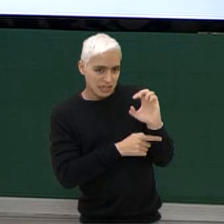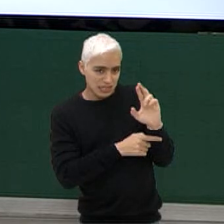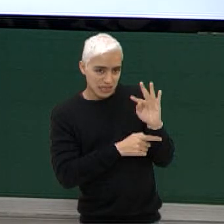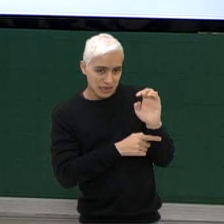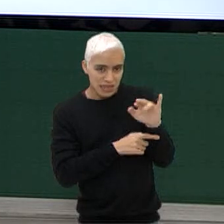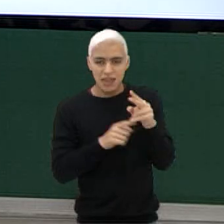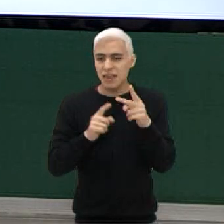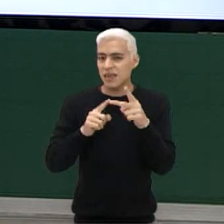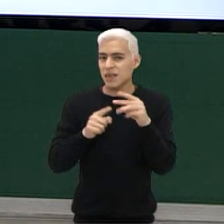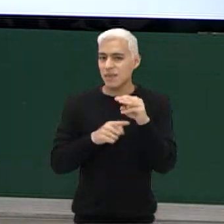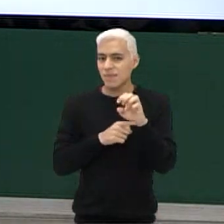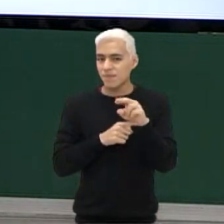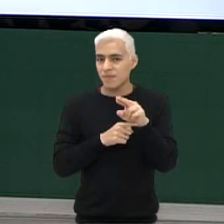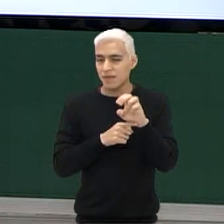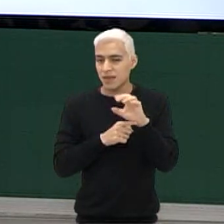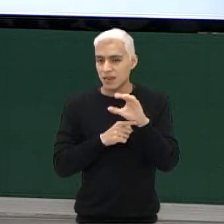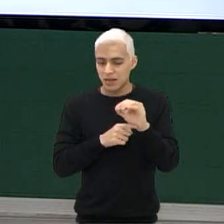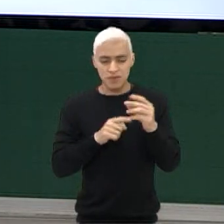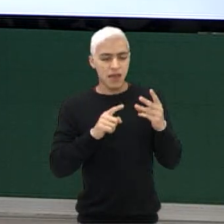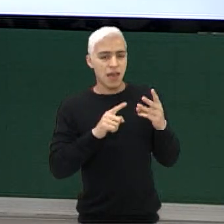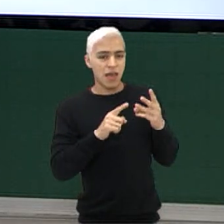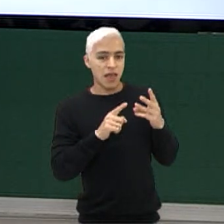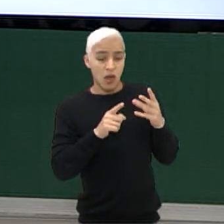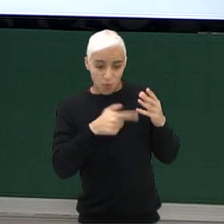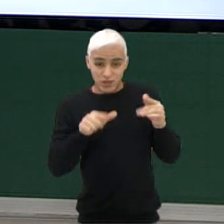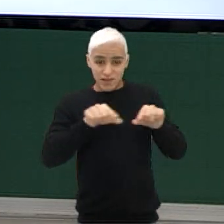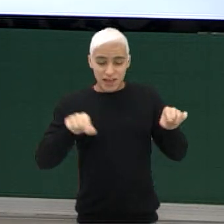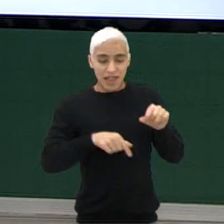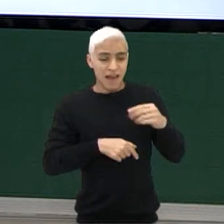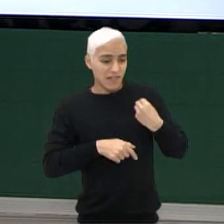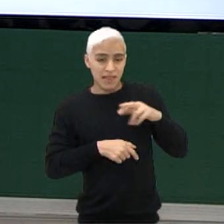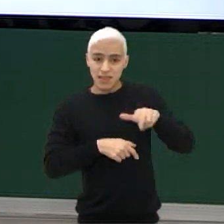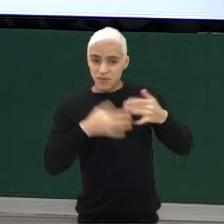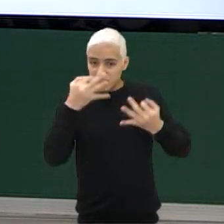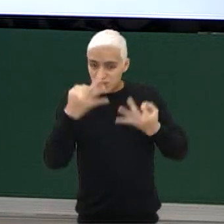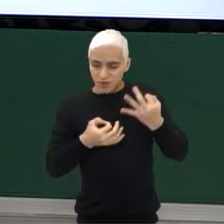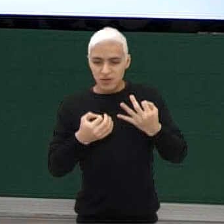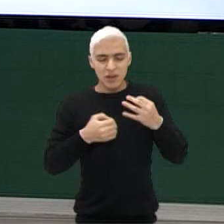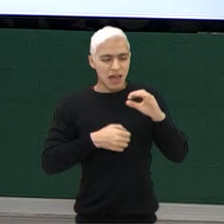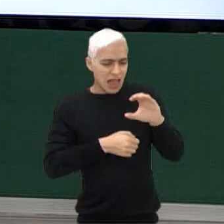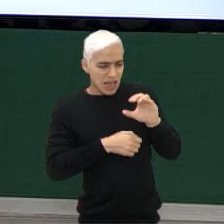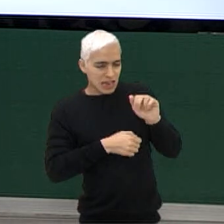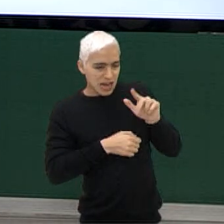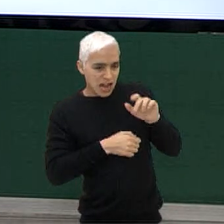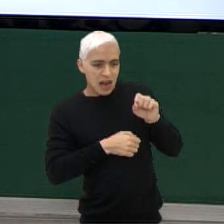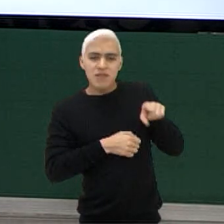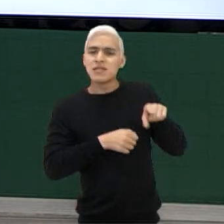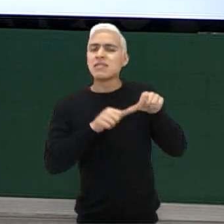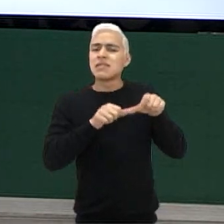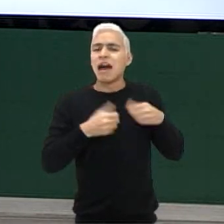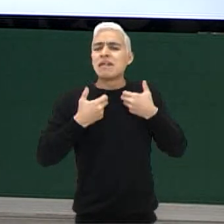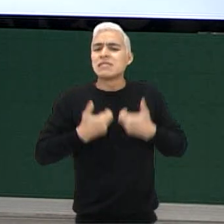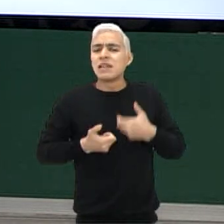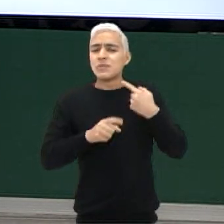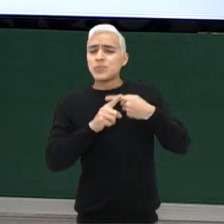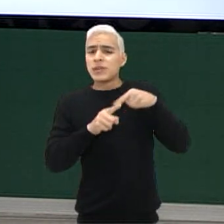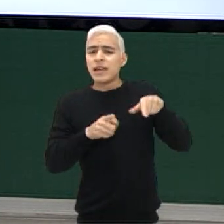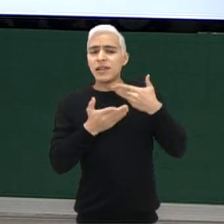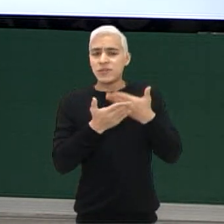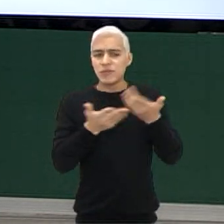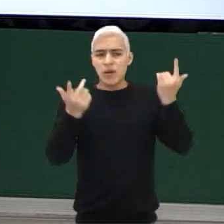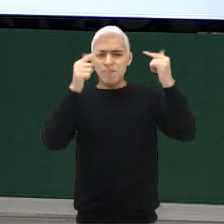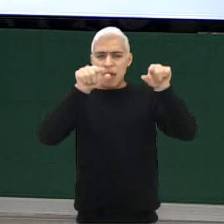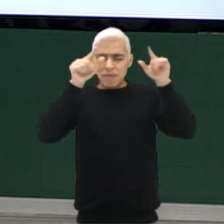vida não é justa. Carlos está cansado porque